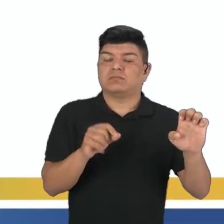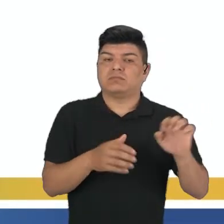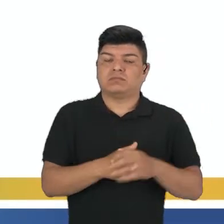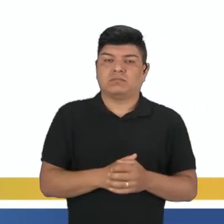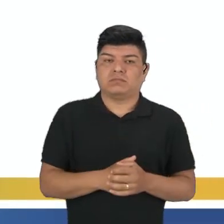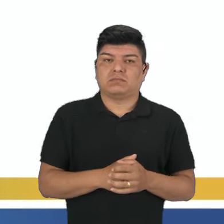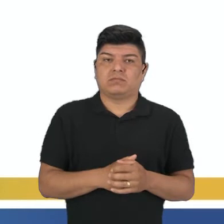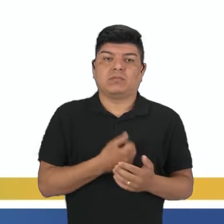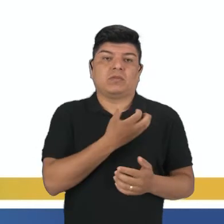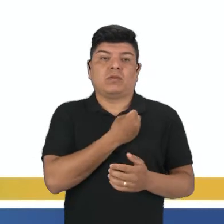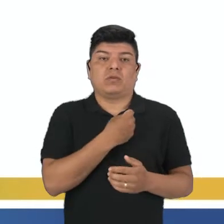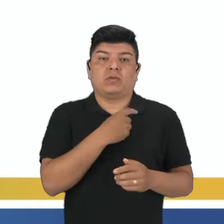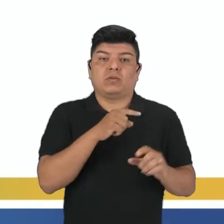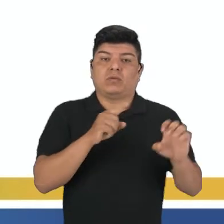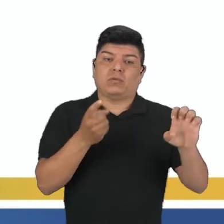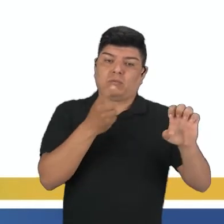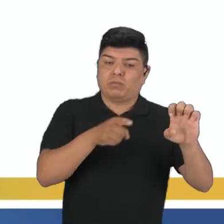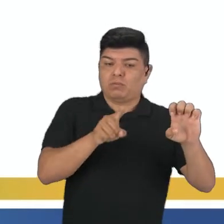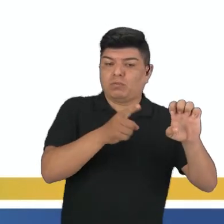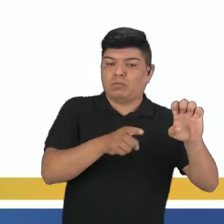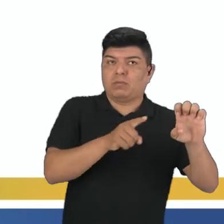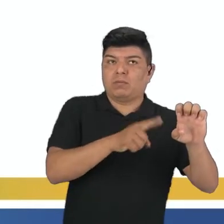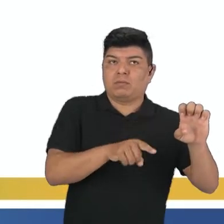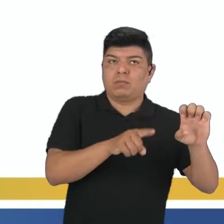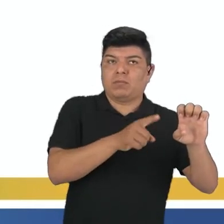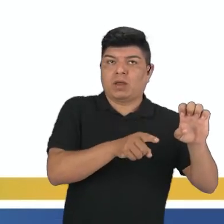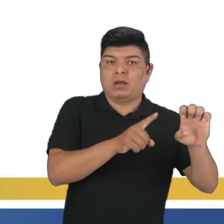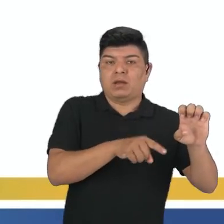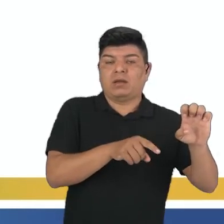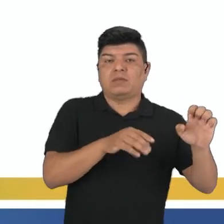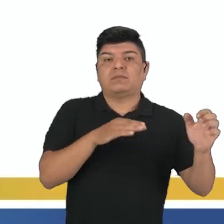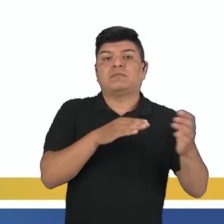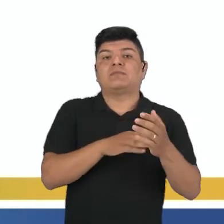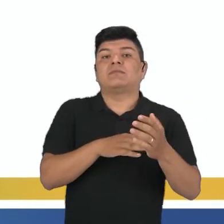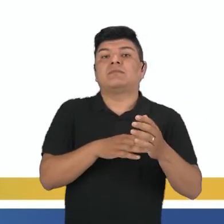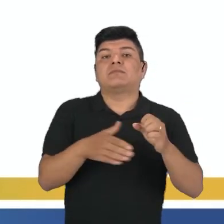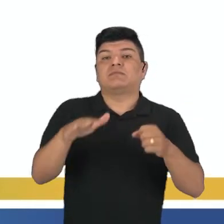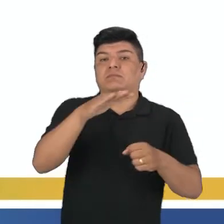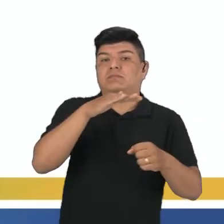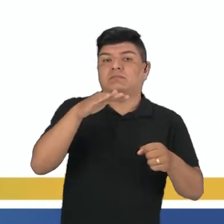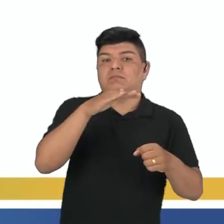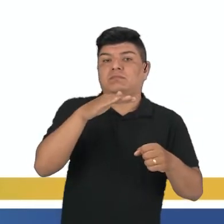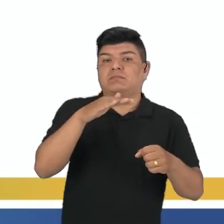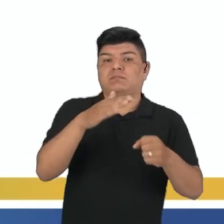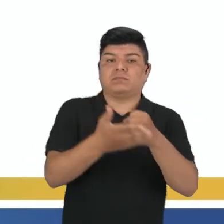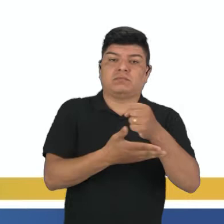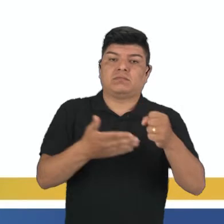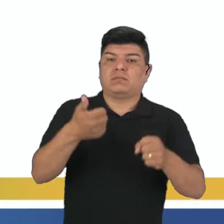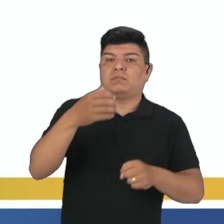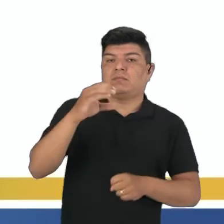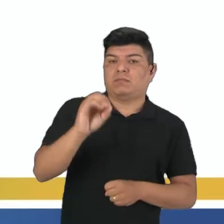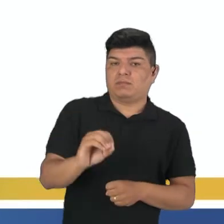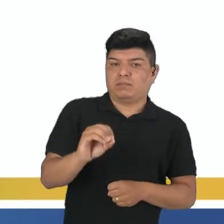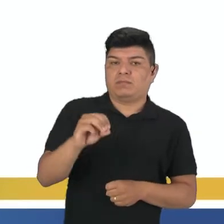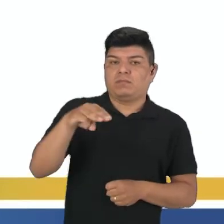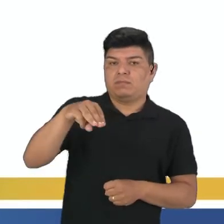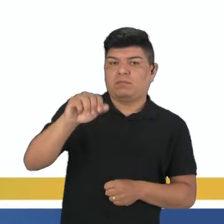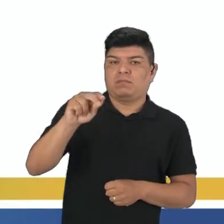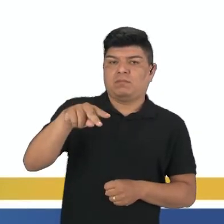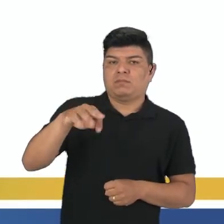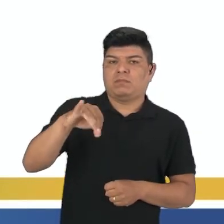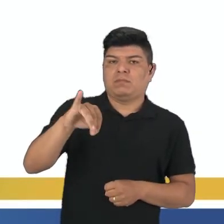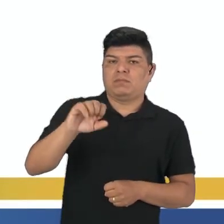de algarismos que foram ultrapassados pela vírgula será o expoente da base 10. A mantiça, que é